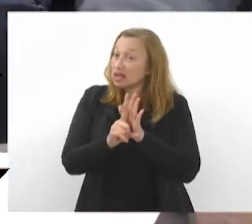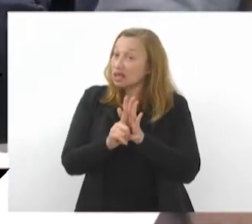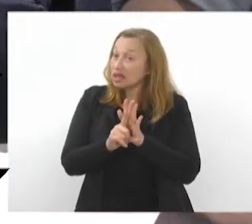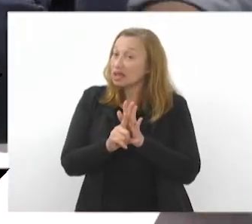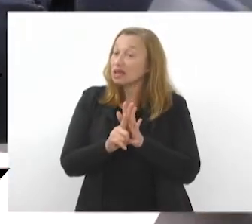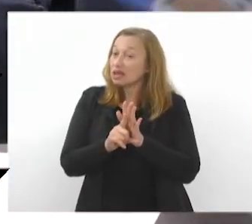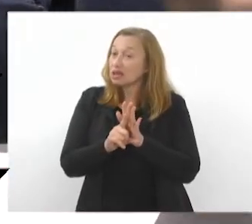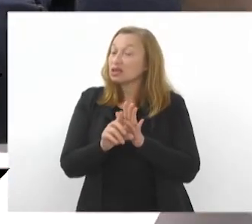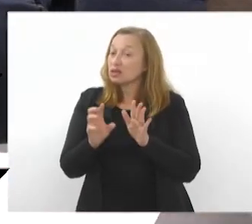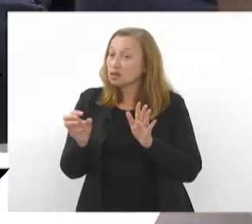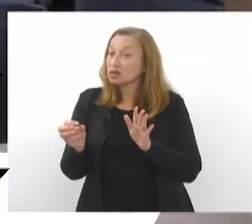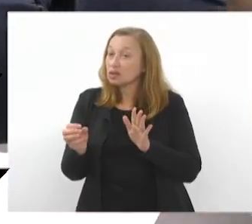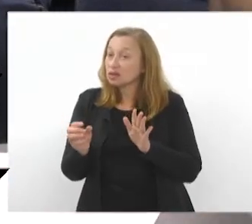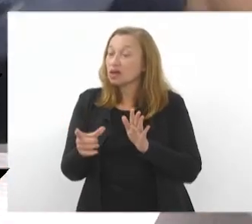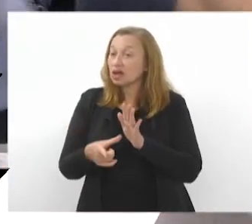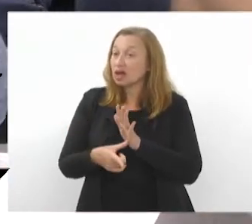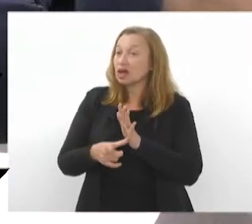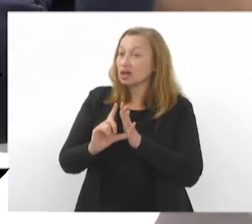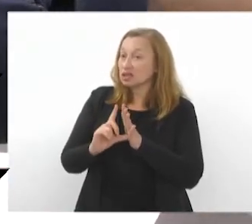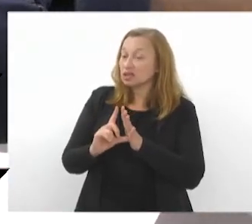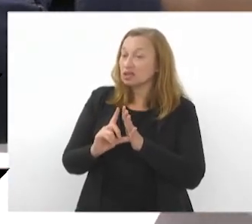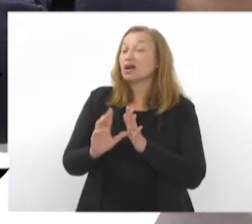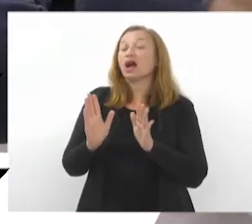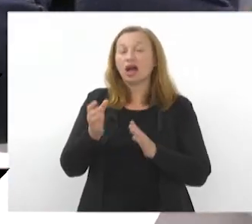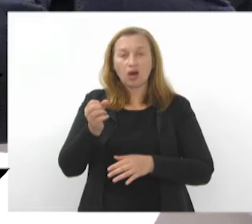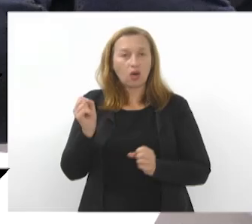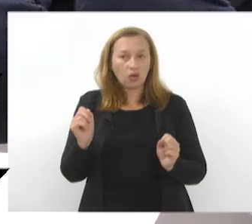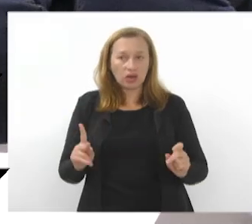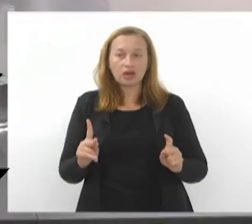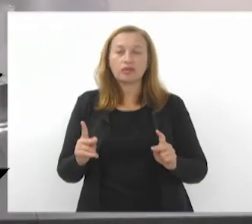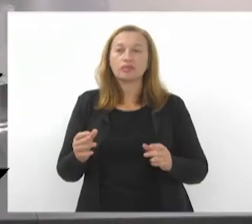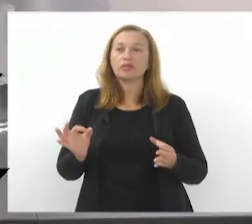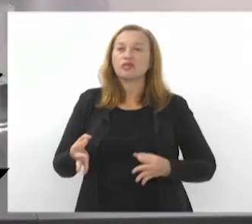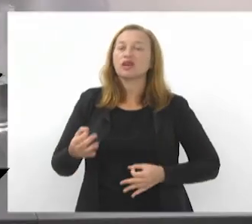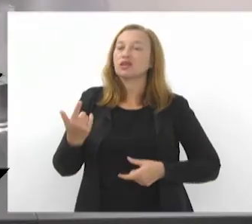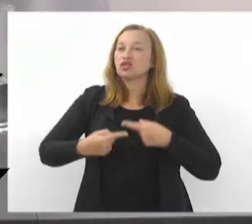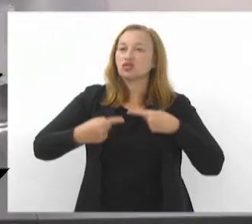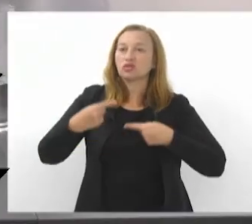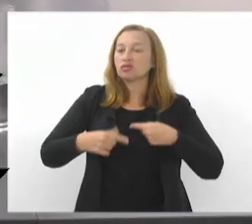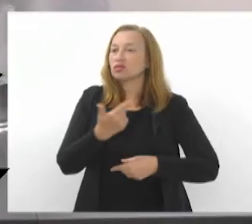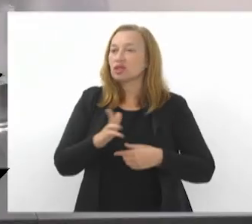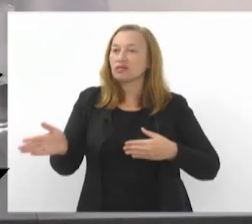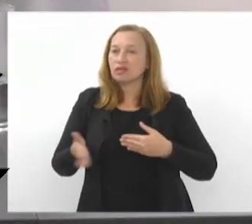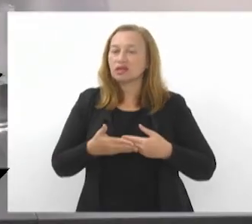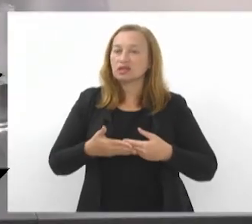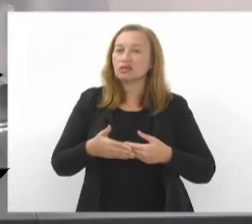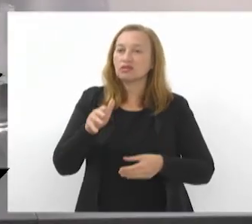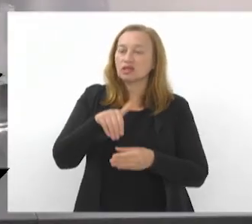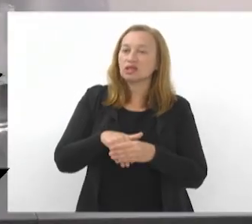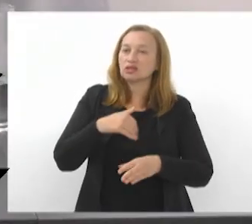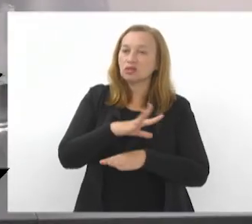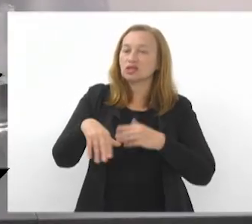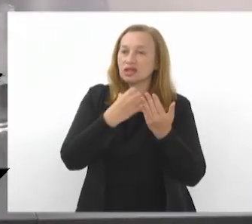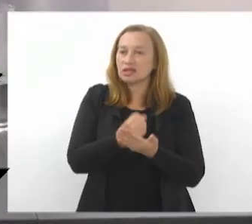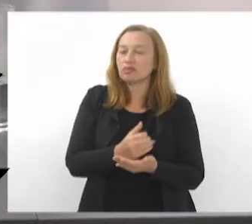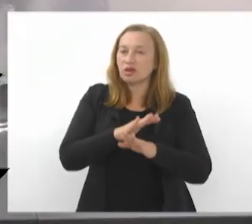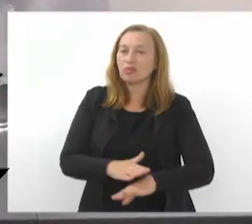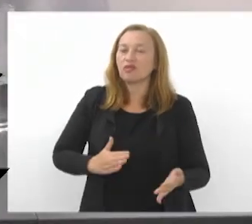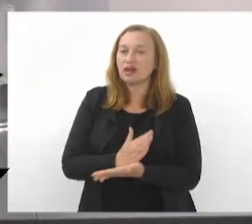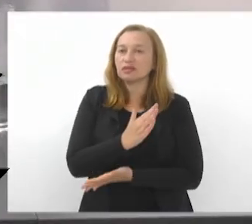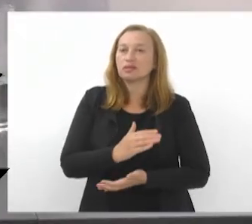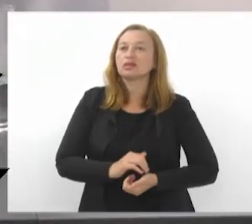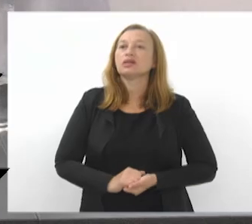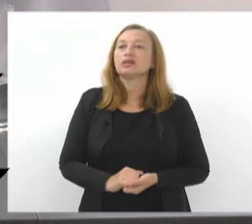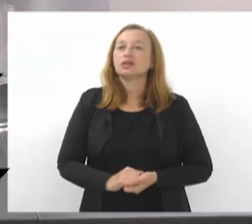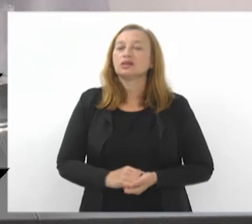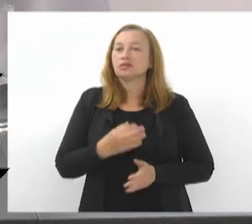Modificando então, a lei atual. Está perfeito. Perfeito. Não havendo quem queira discutir, encerrada a discussão e votação, senhores que aprovam permaneçam como estão,